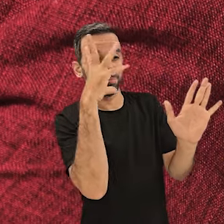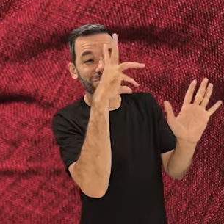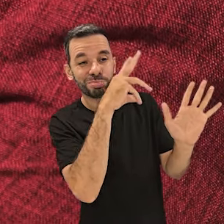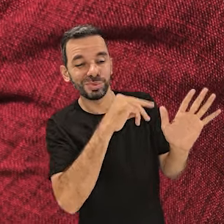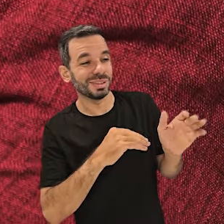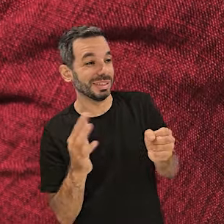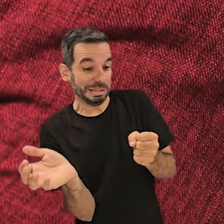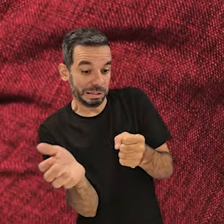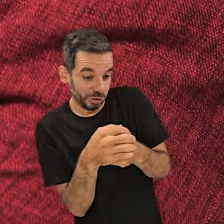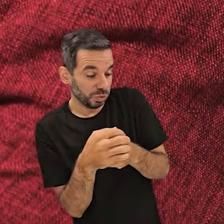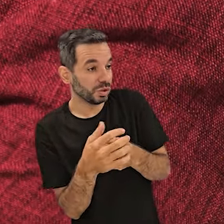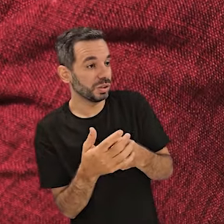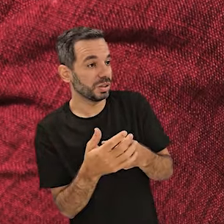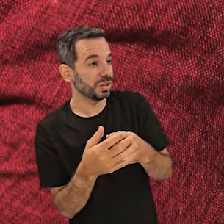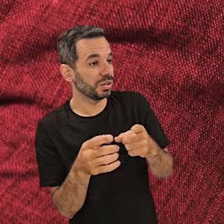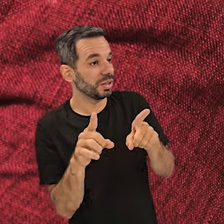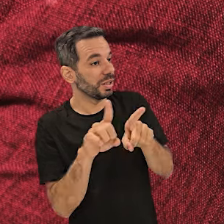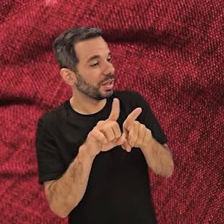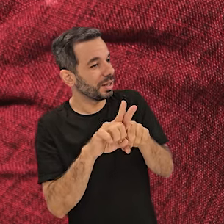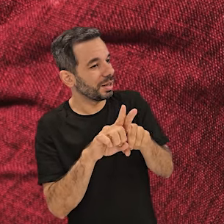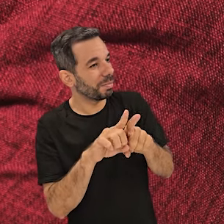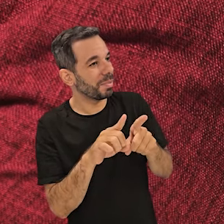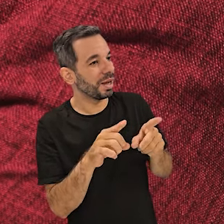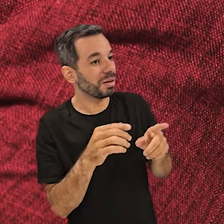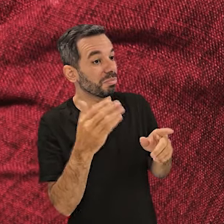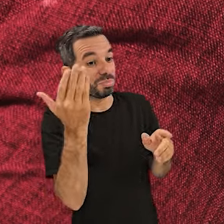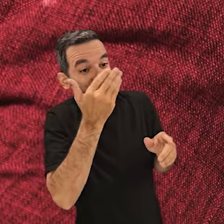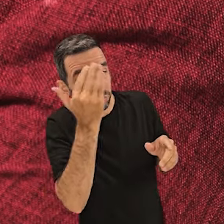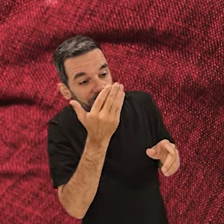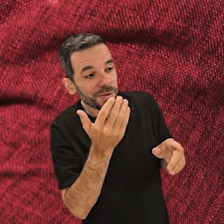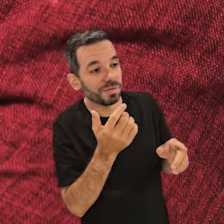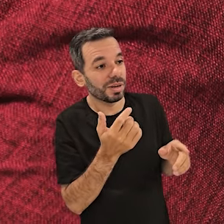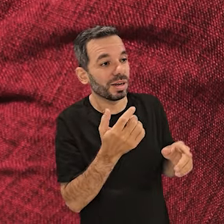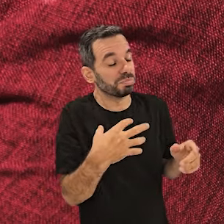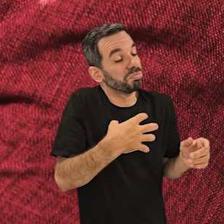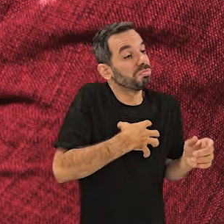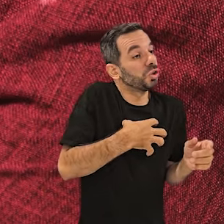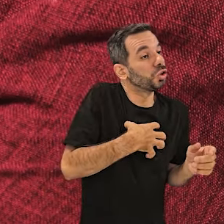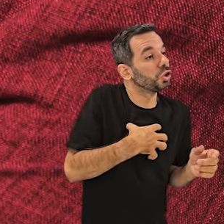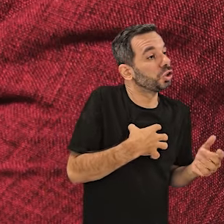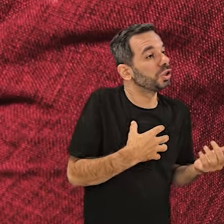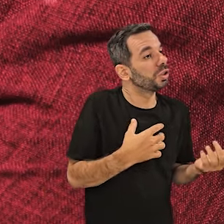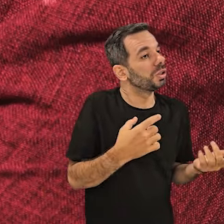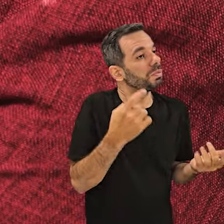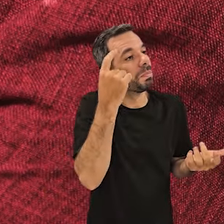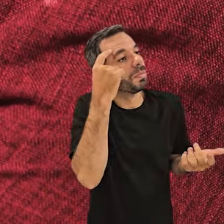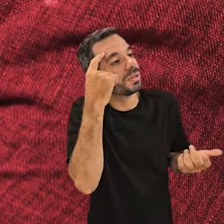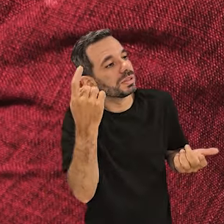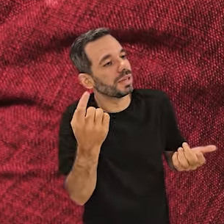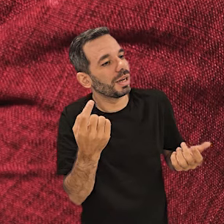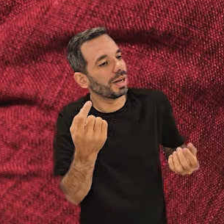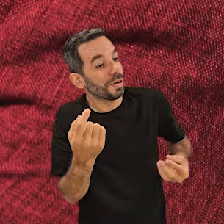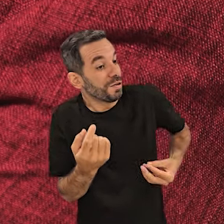assim, escrevendo o invisível, o sentir, o pensar, a vida, seus